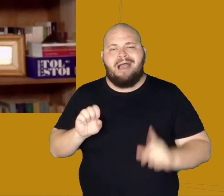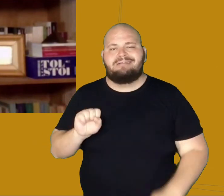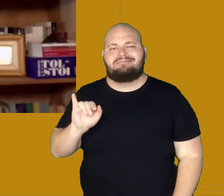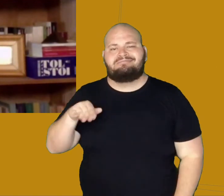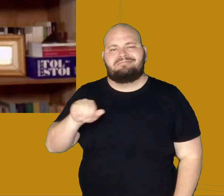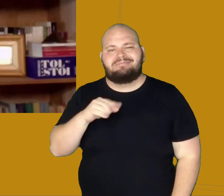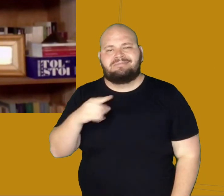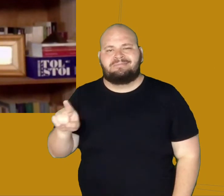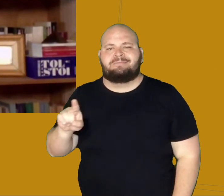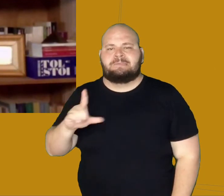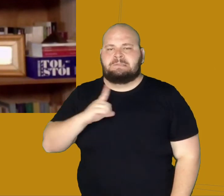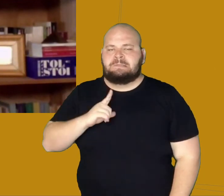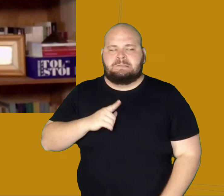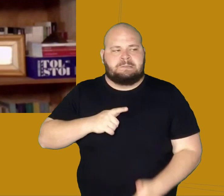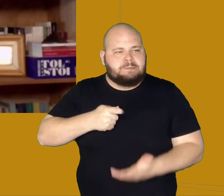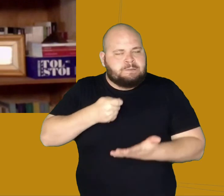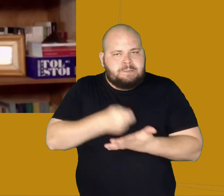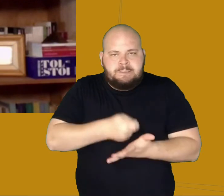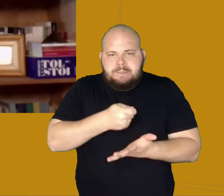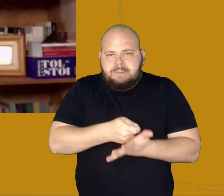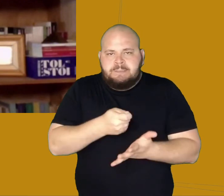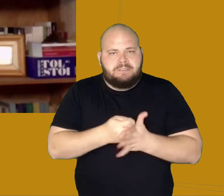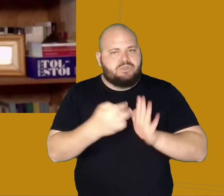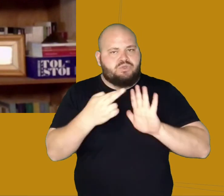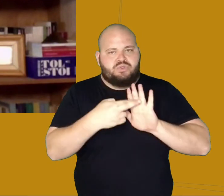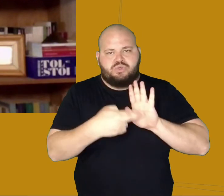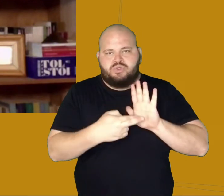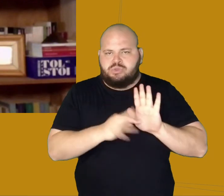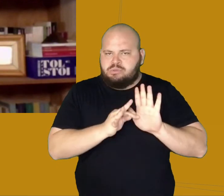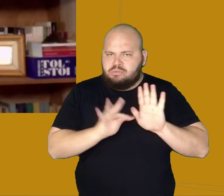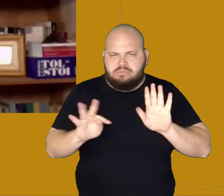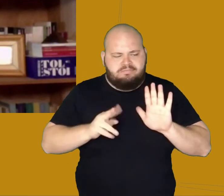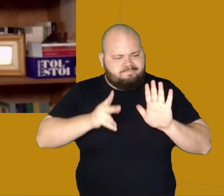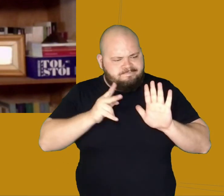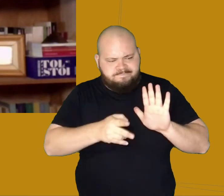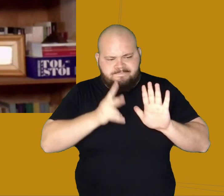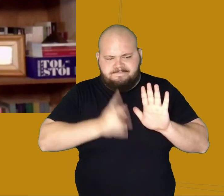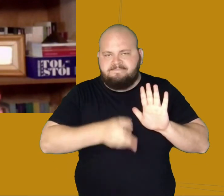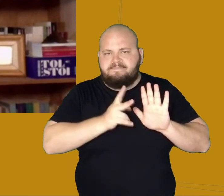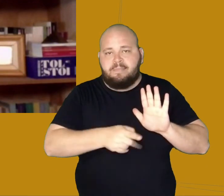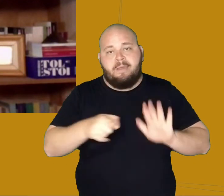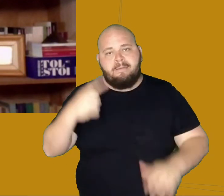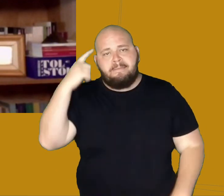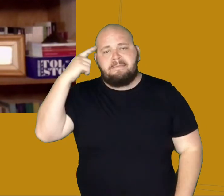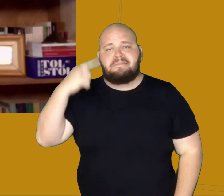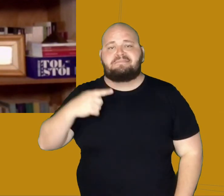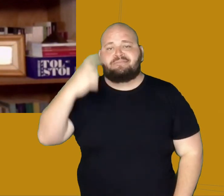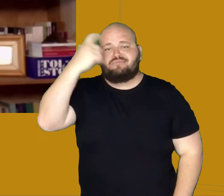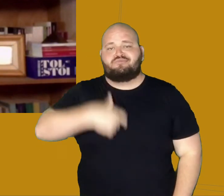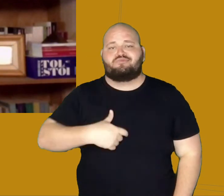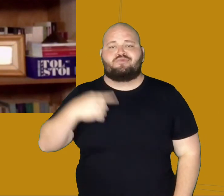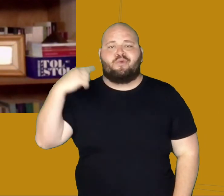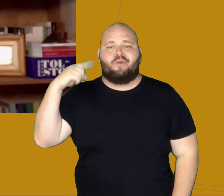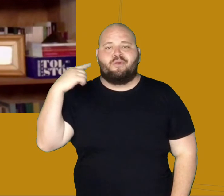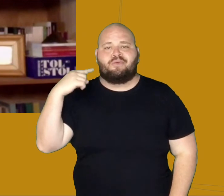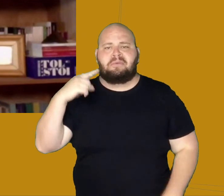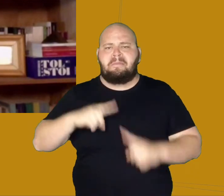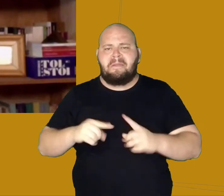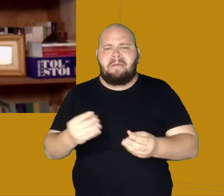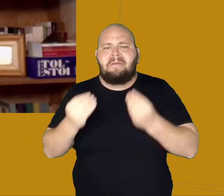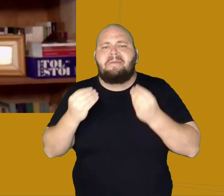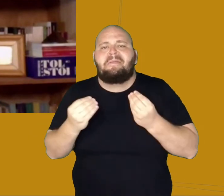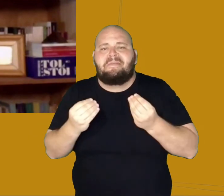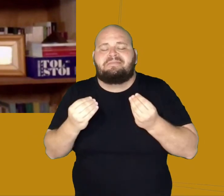Bacamarte, porém, mantém-se tão firmemente arraigado em sua teoria que ele mesmo decide que é o louco. Como ele